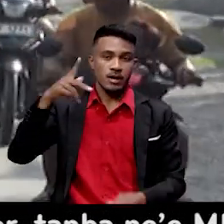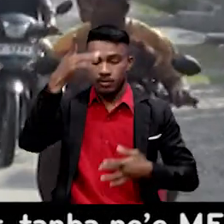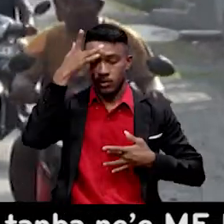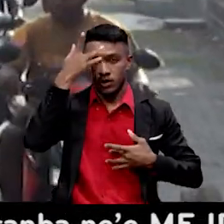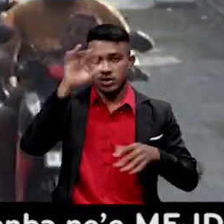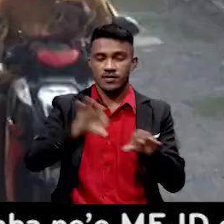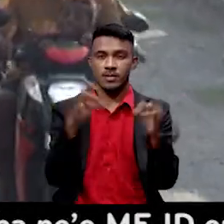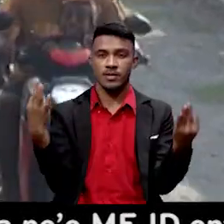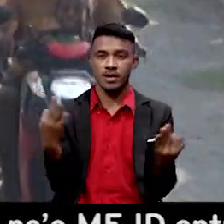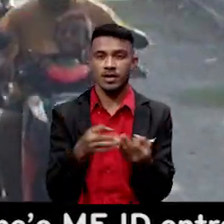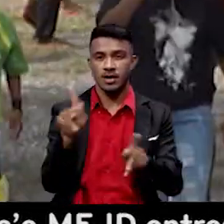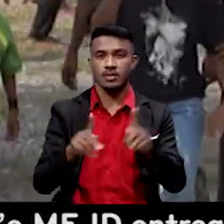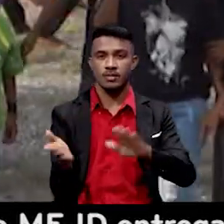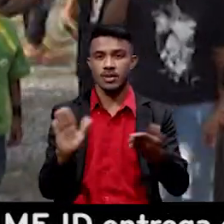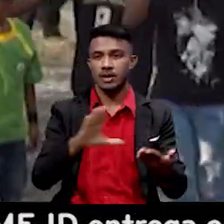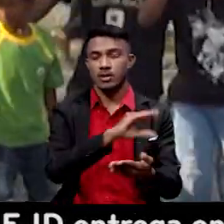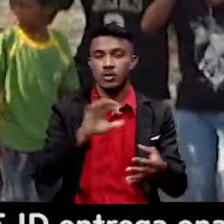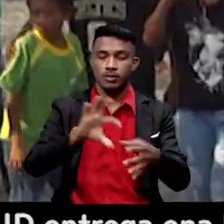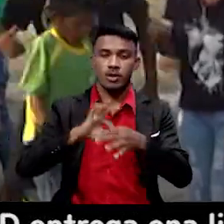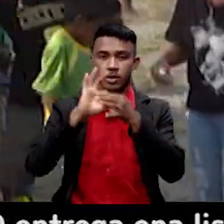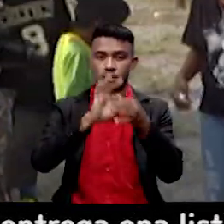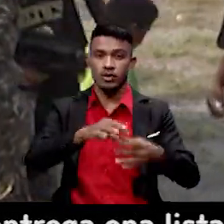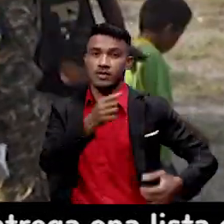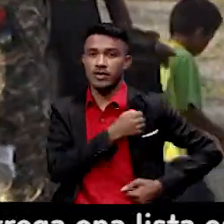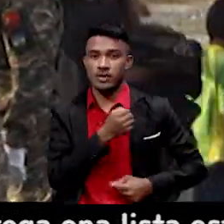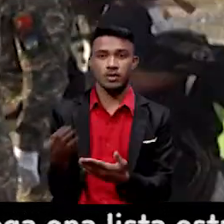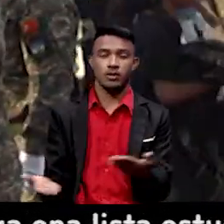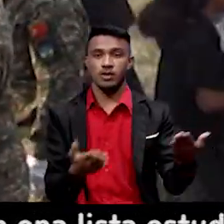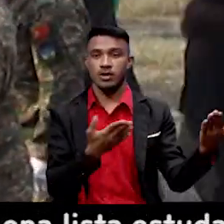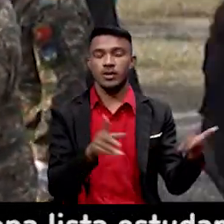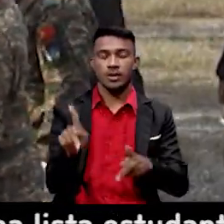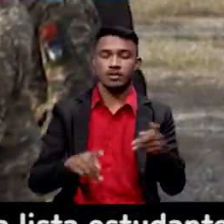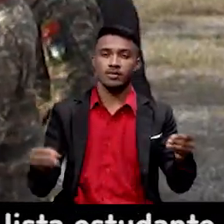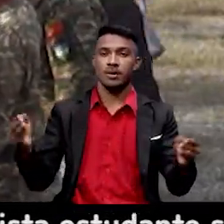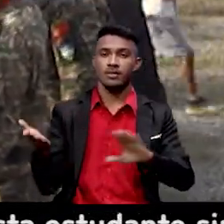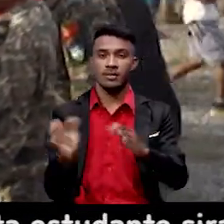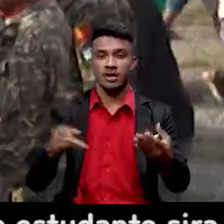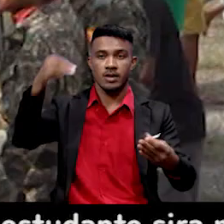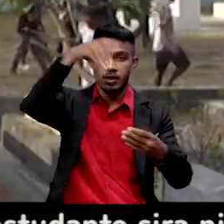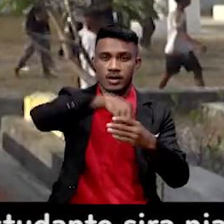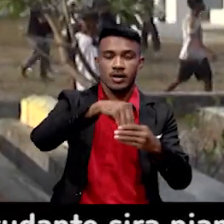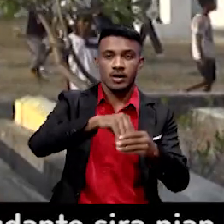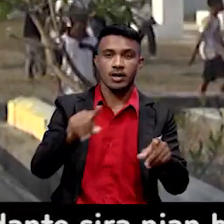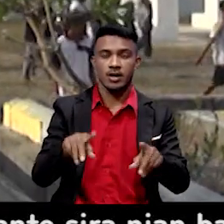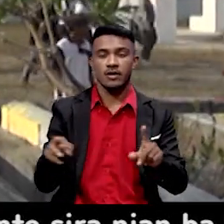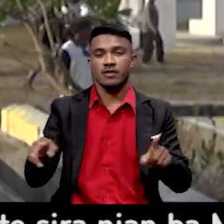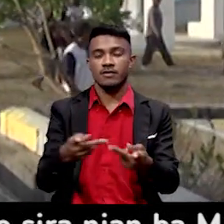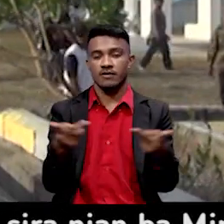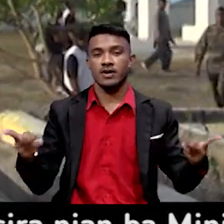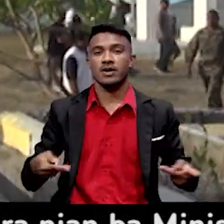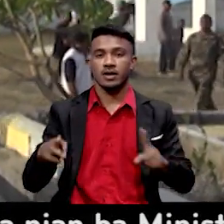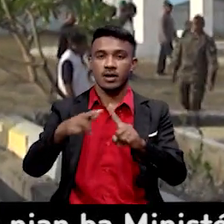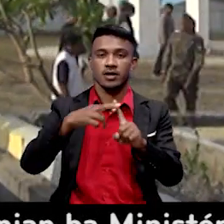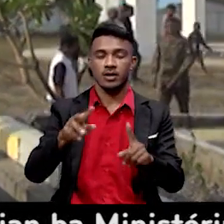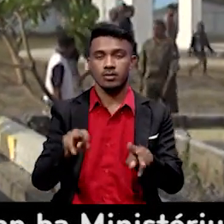Matebian, no membro FF de Teli, Loriona, saudoso em Isimate, Bahalot e usuário município Liquiçá. Saudoso Halot,